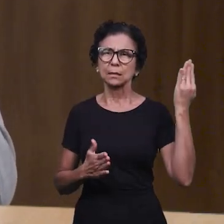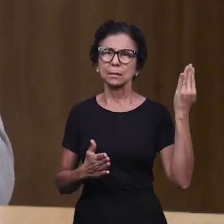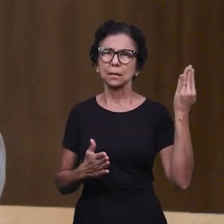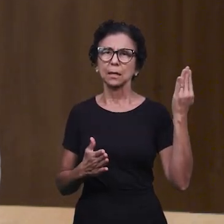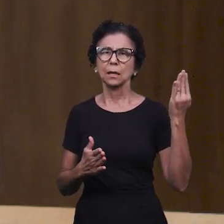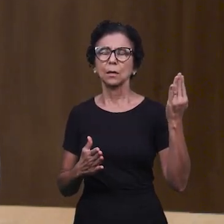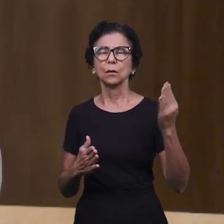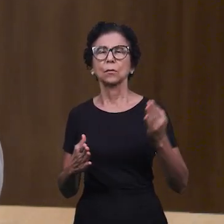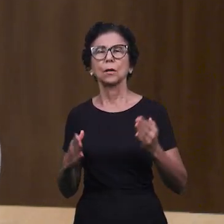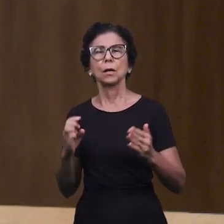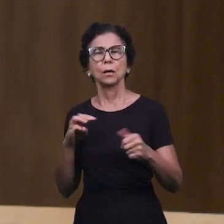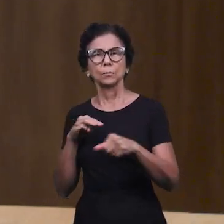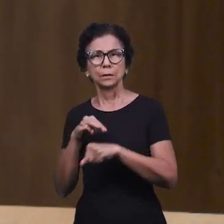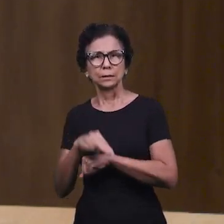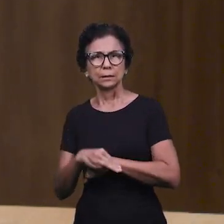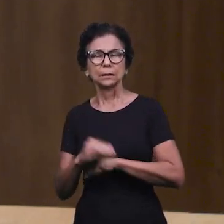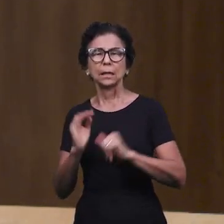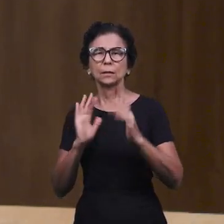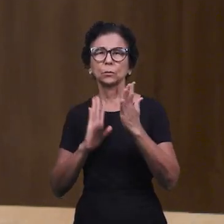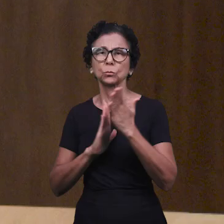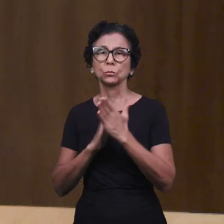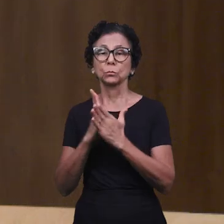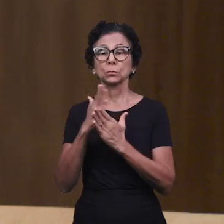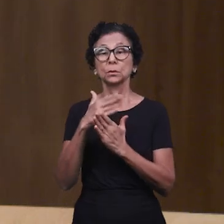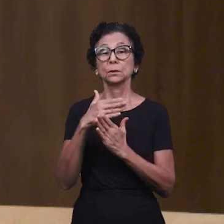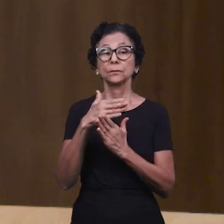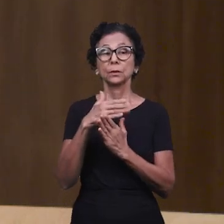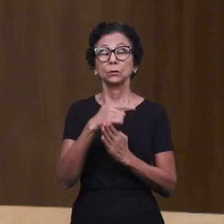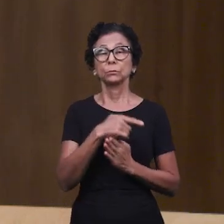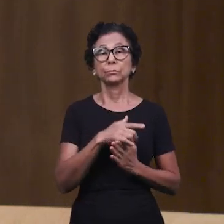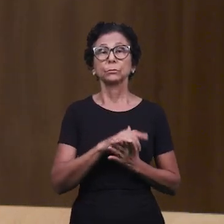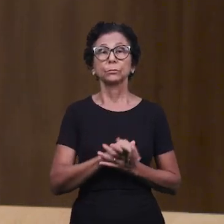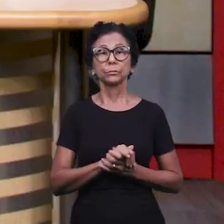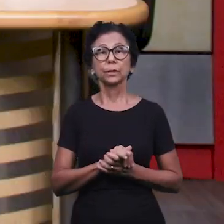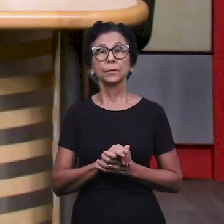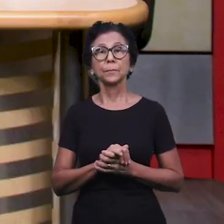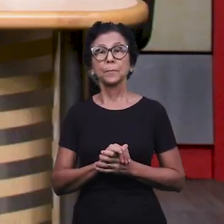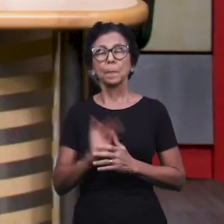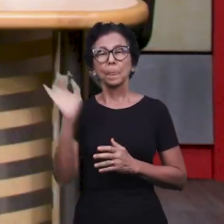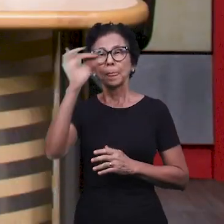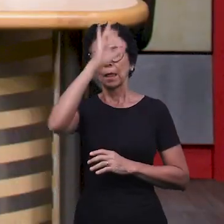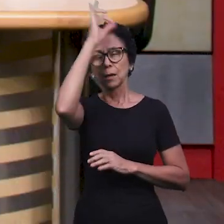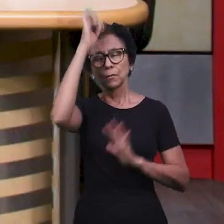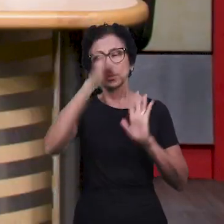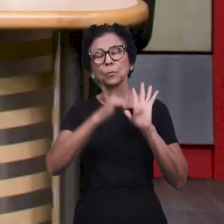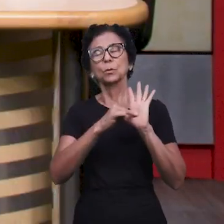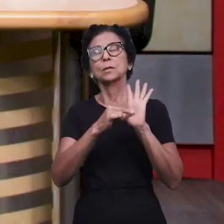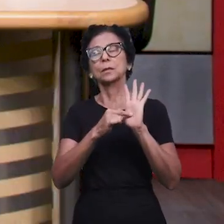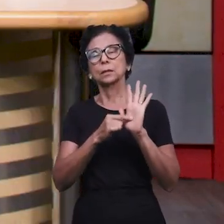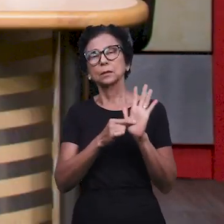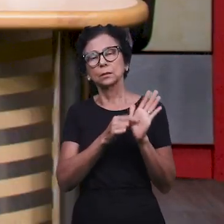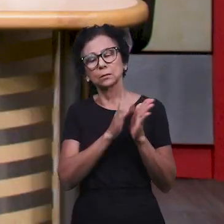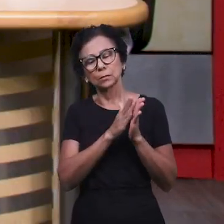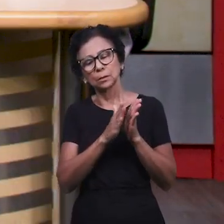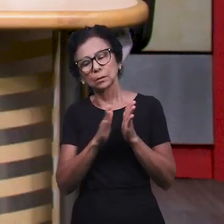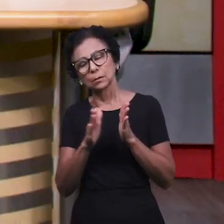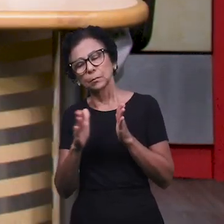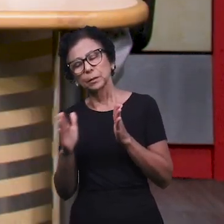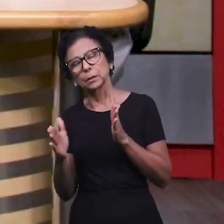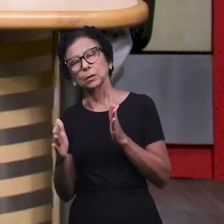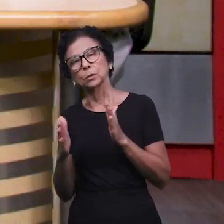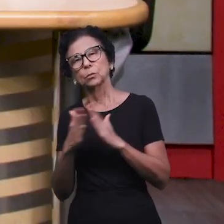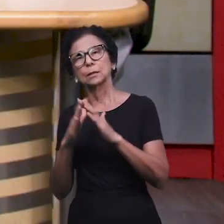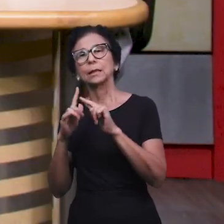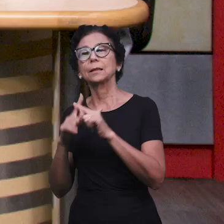que você e o Espírito Santo vai mostrando isso em cada momento da história da igreja. E vai realizando a obra dele, o Espírito Santo vai realizando a obra